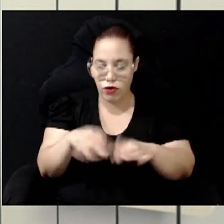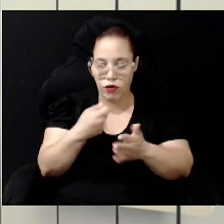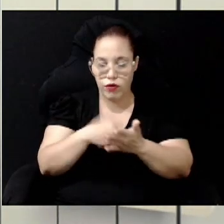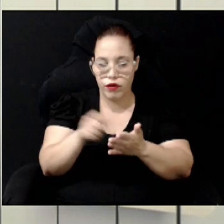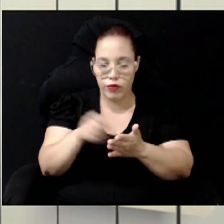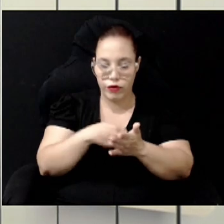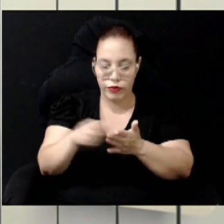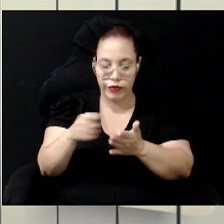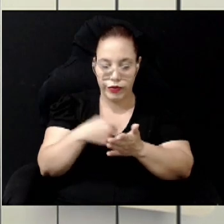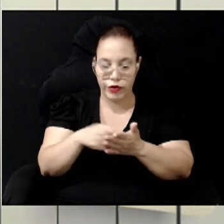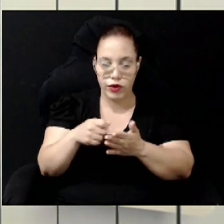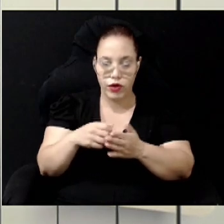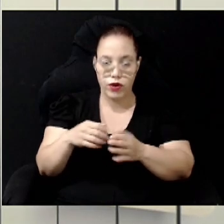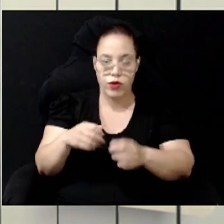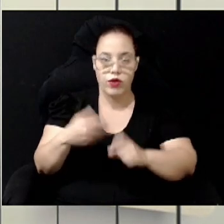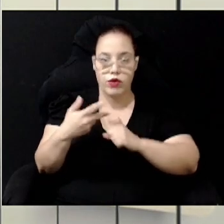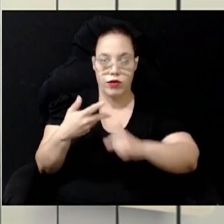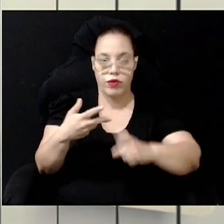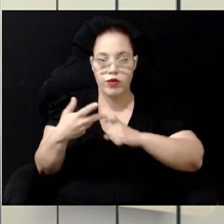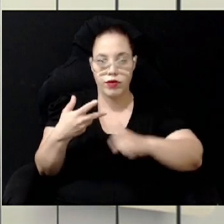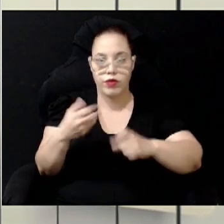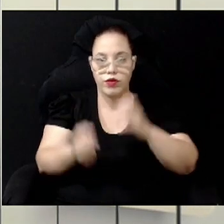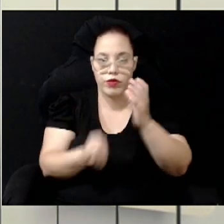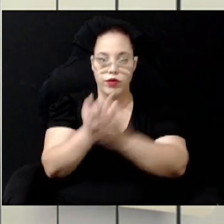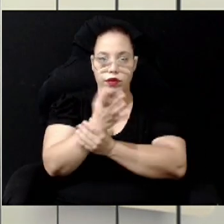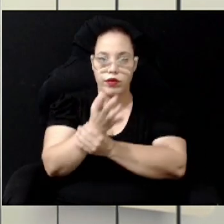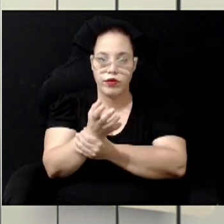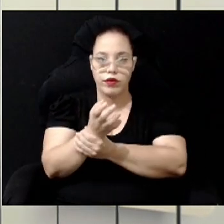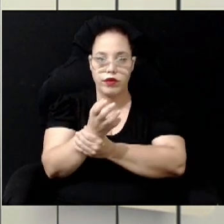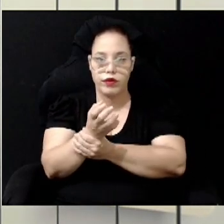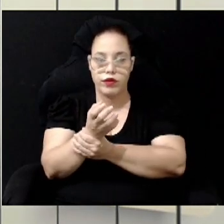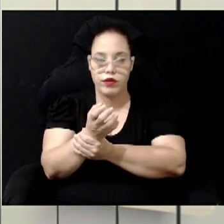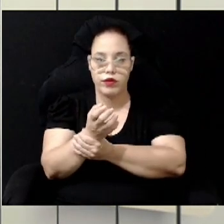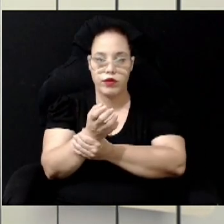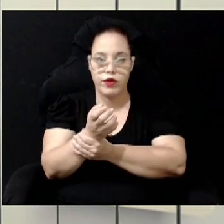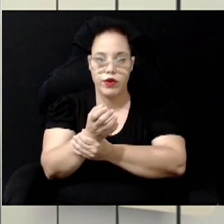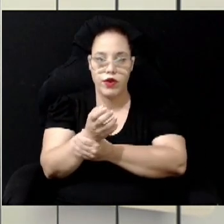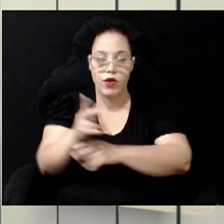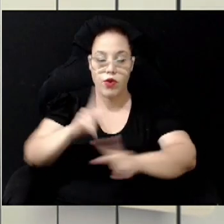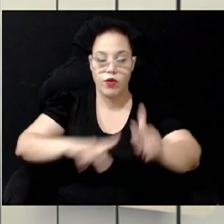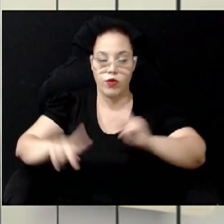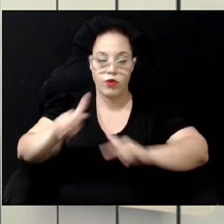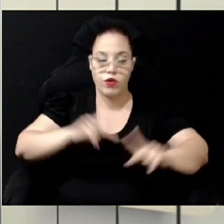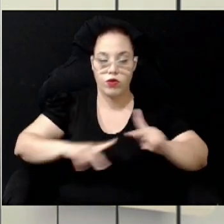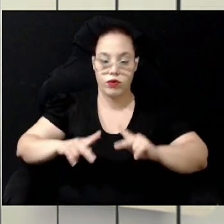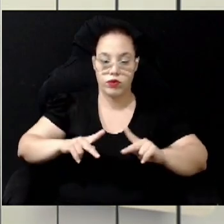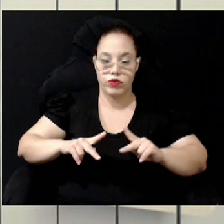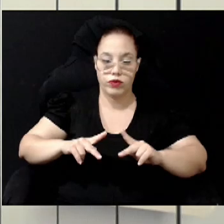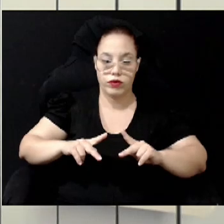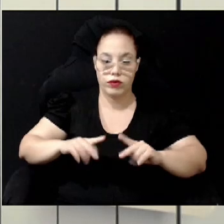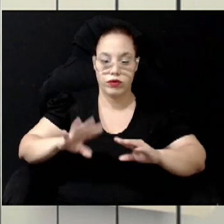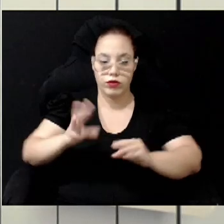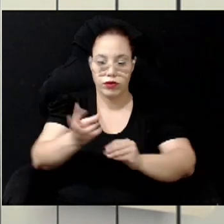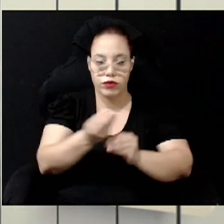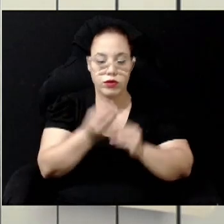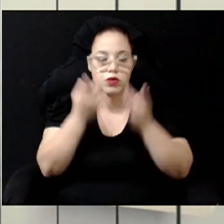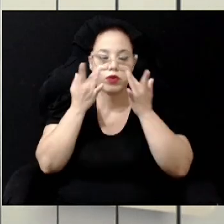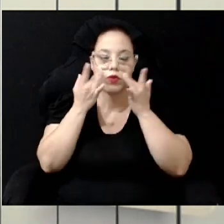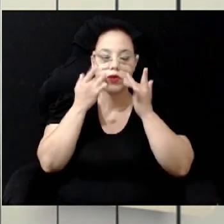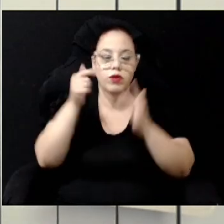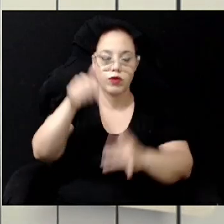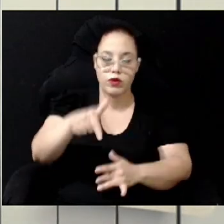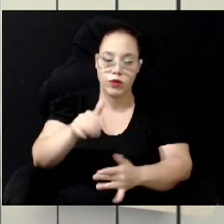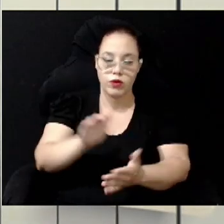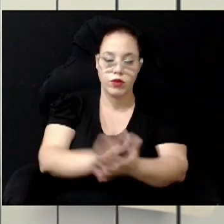do Poder Executivo, que cria a campanha municipal de popularização das artes da cena aqui no município de